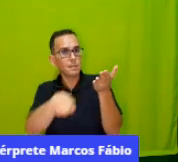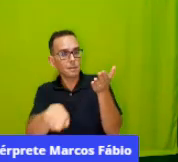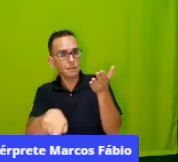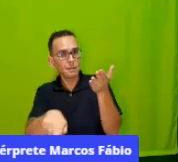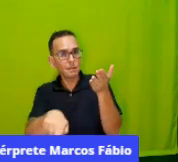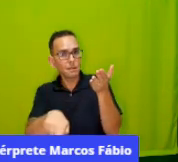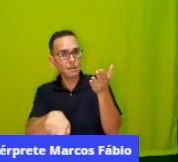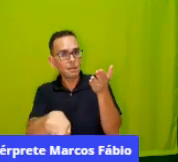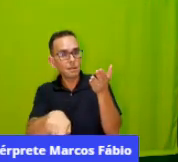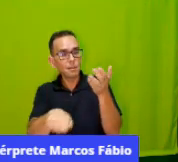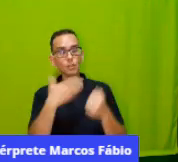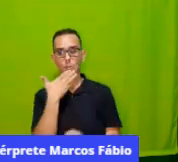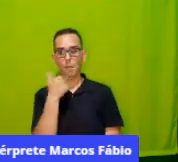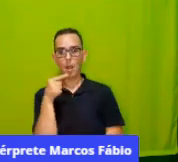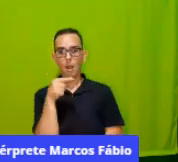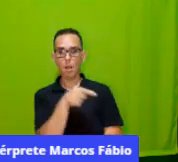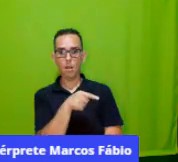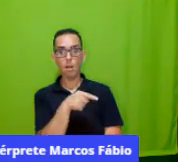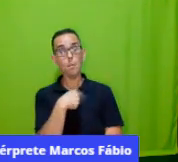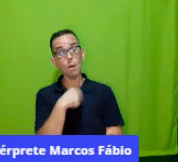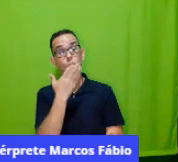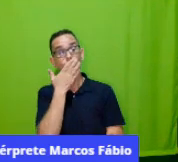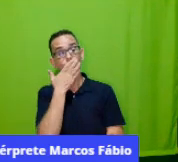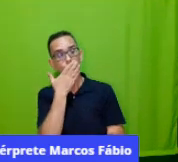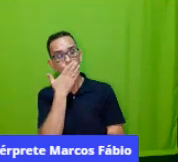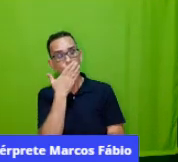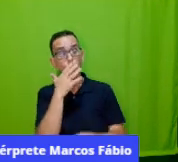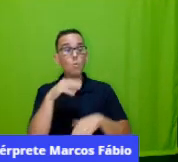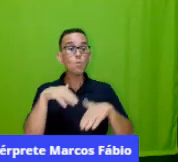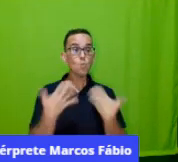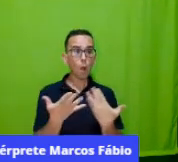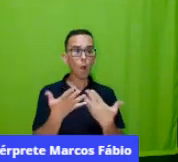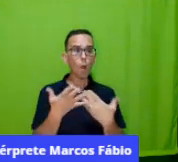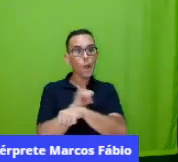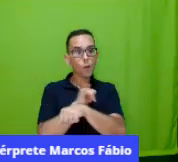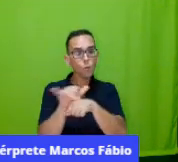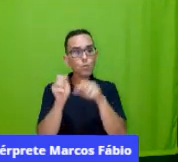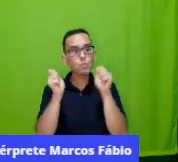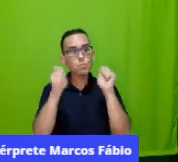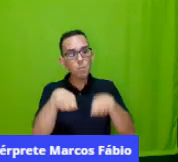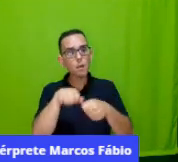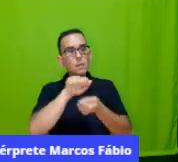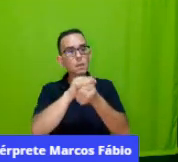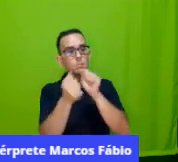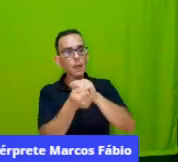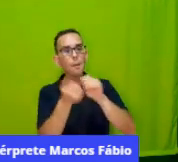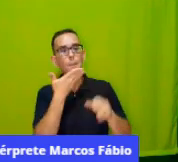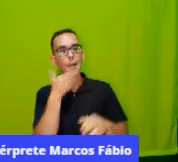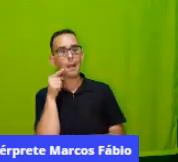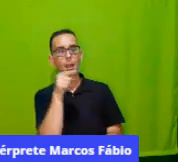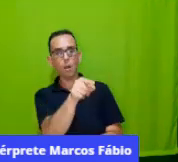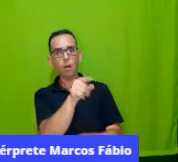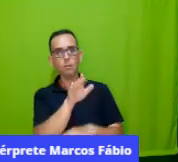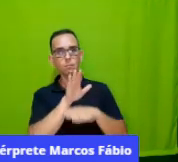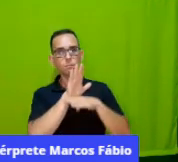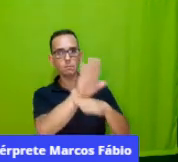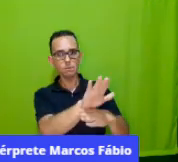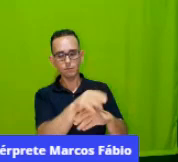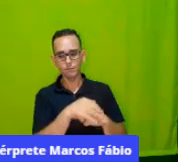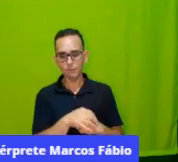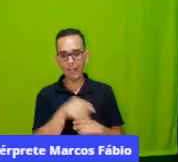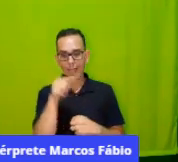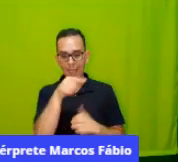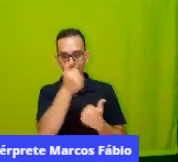da hemiplegia. Então, é um adaptador de escrita que se adequou melhor. Então, eu posso escolher qual tipo de recurso